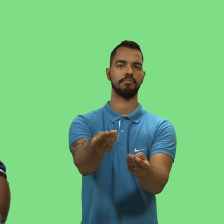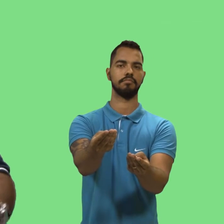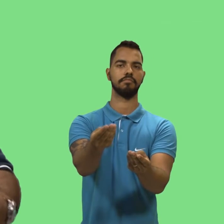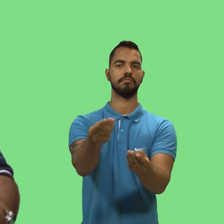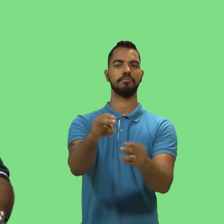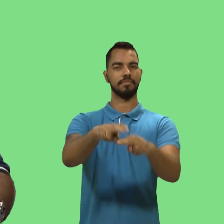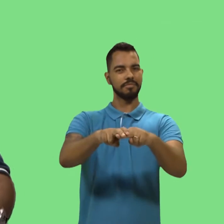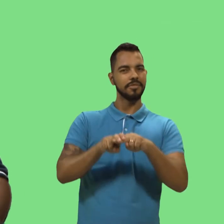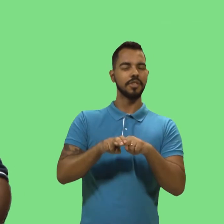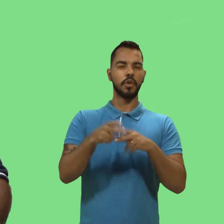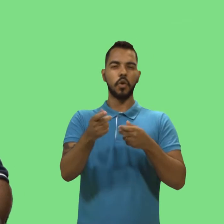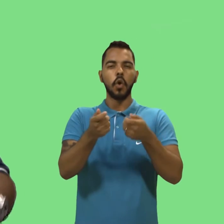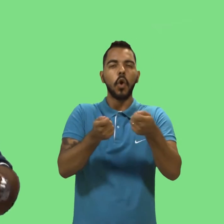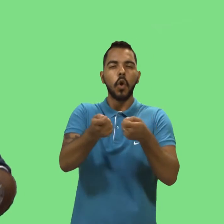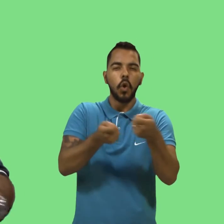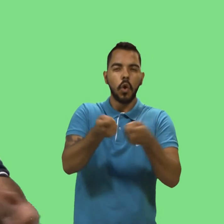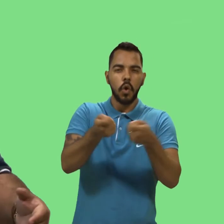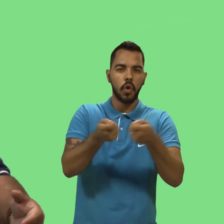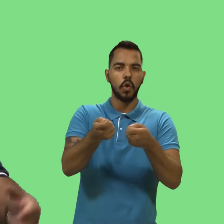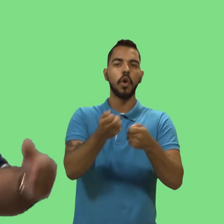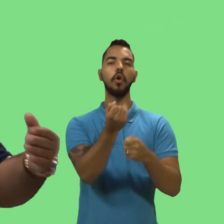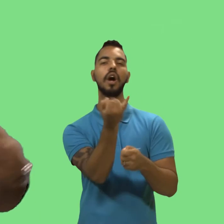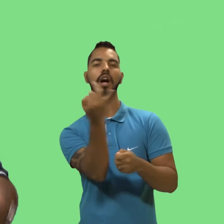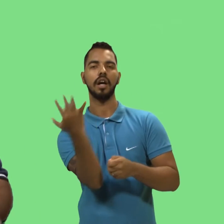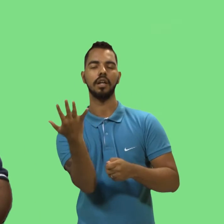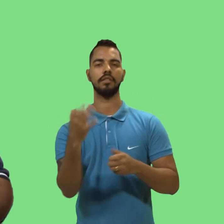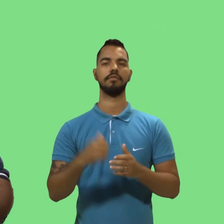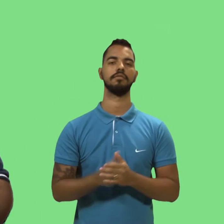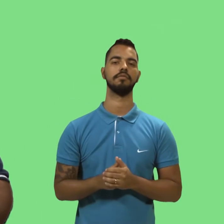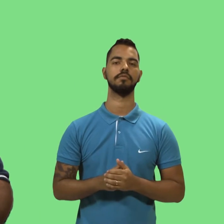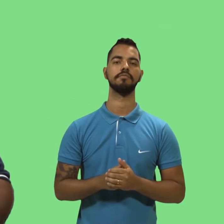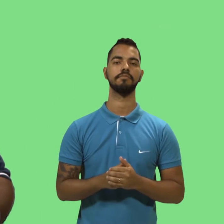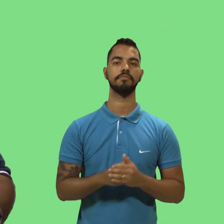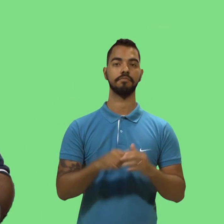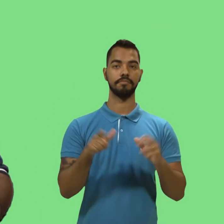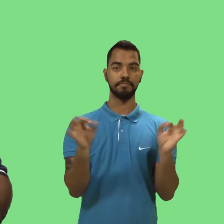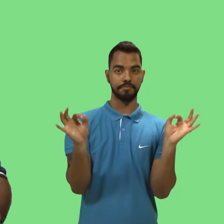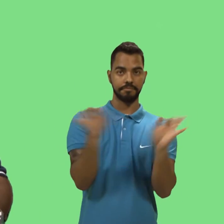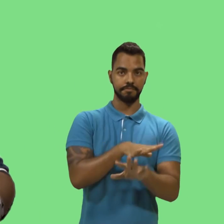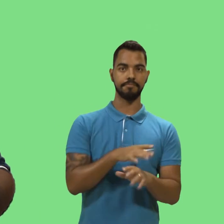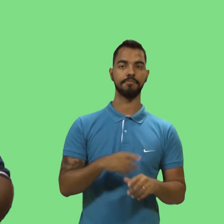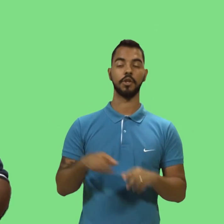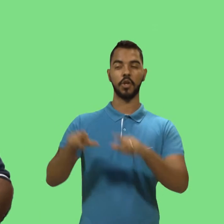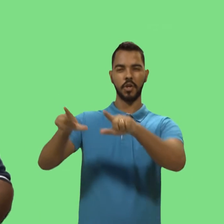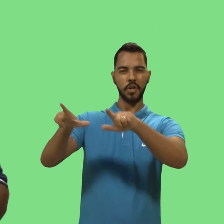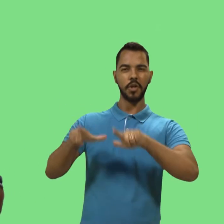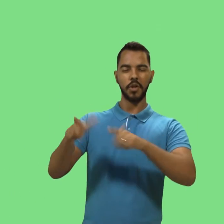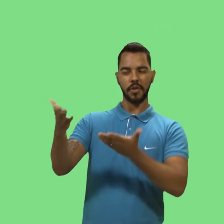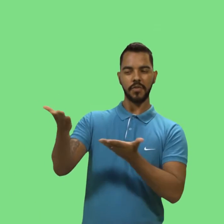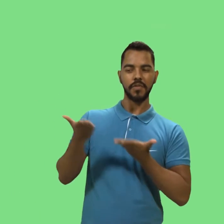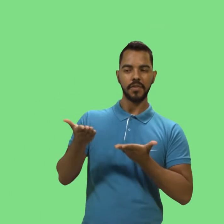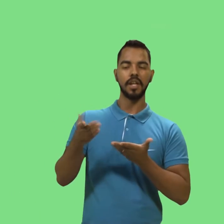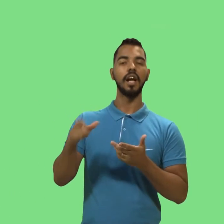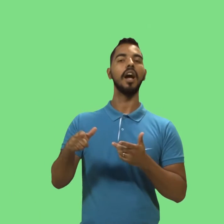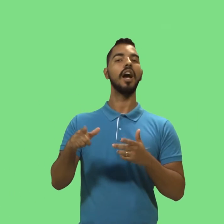A informalidade do convite está relacionada à presença do convidado, mas não à linguagem